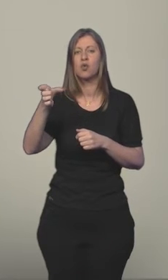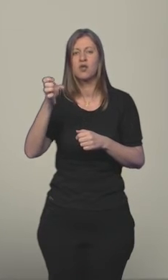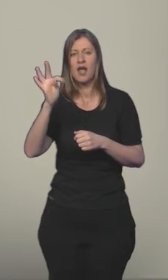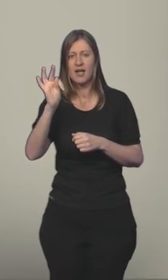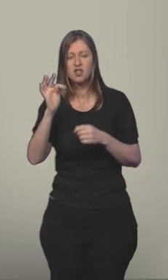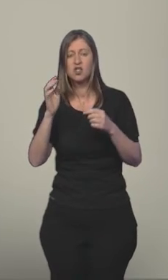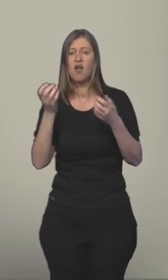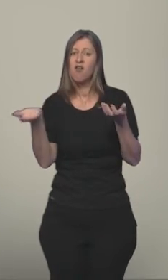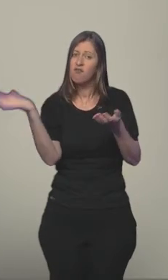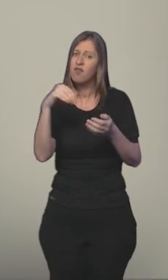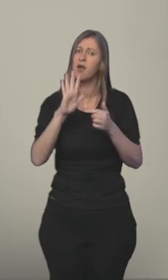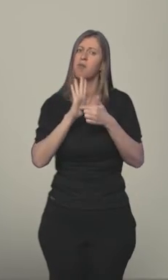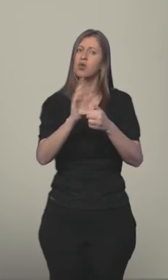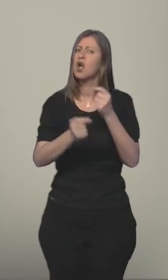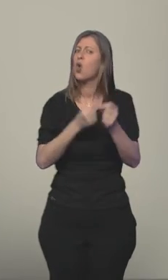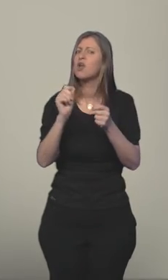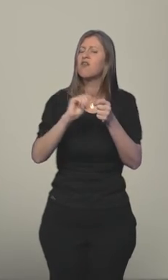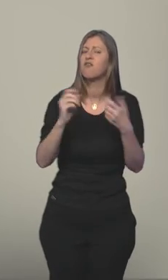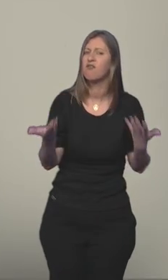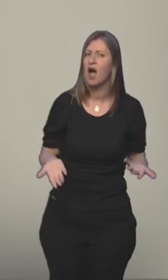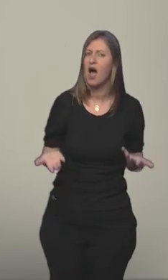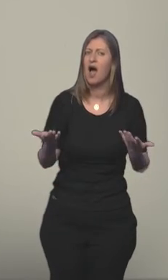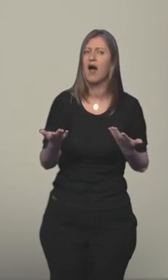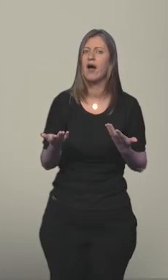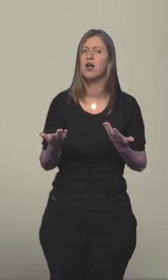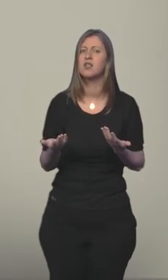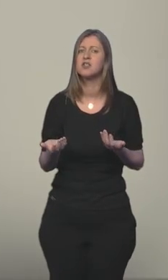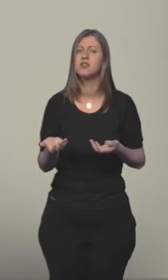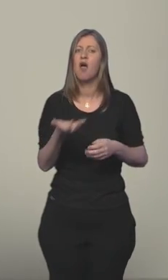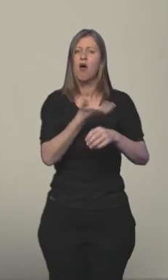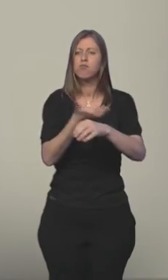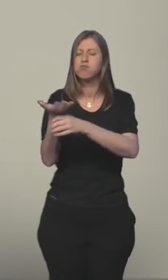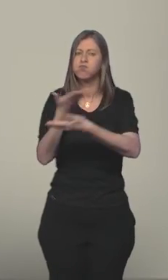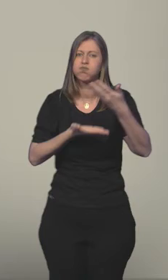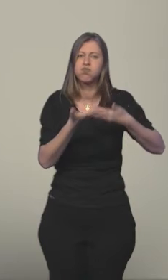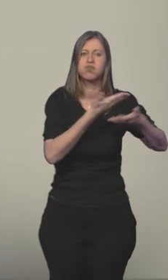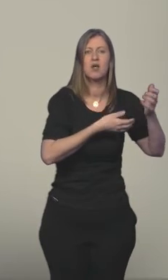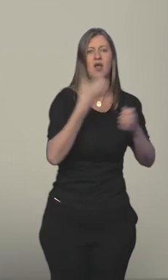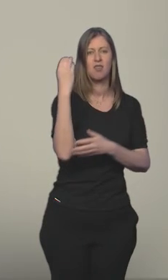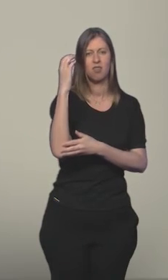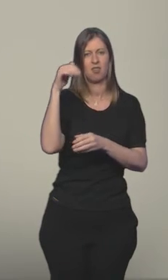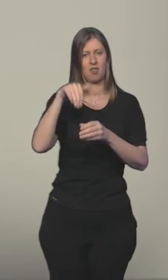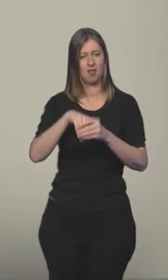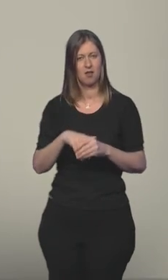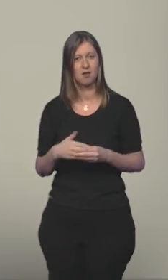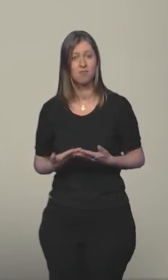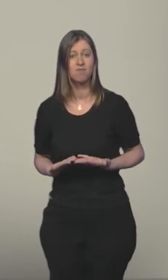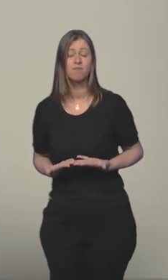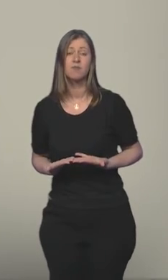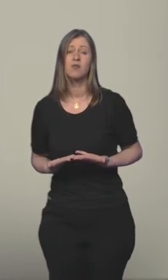sinalizar o que faz a interdisciplinaridade na